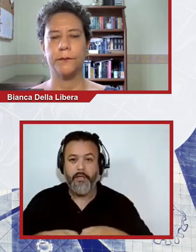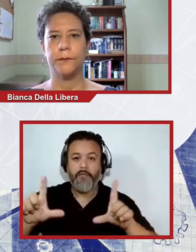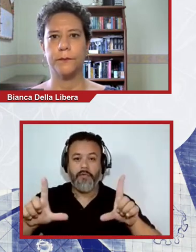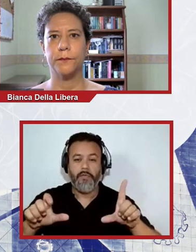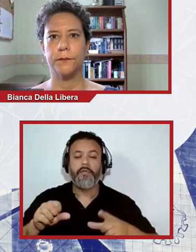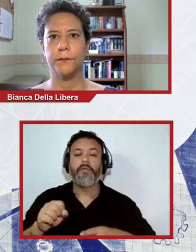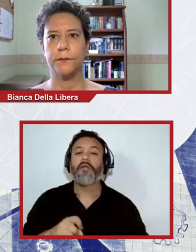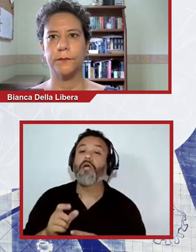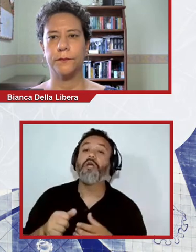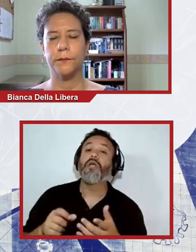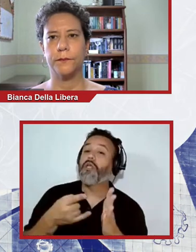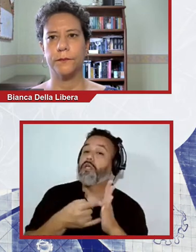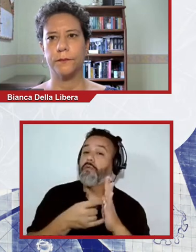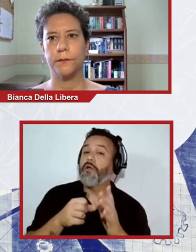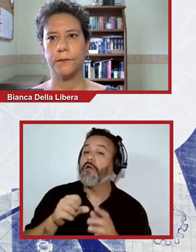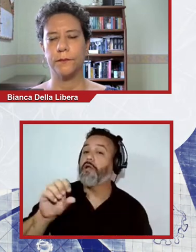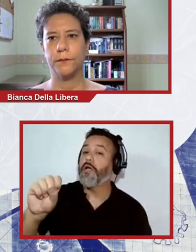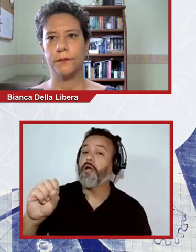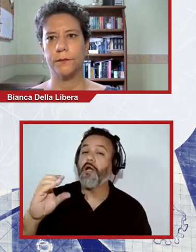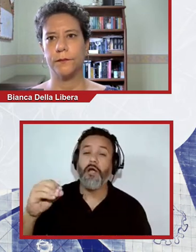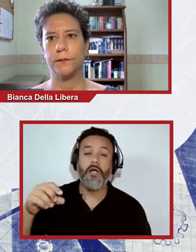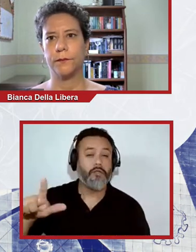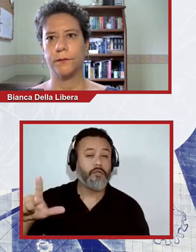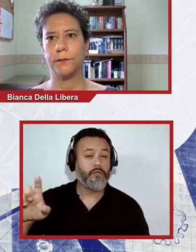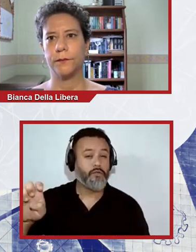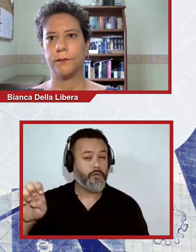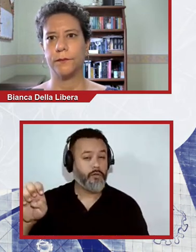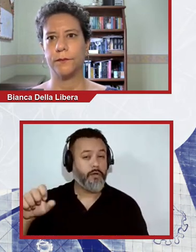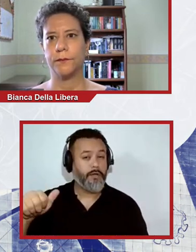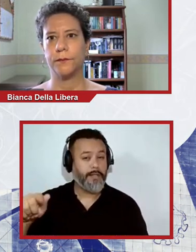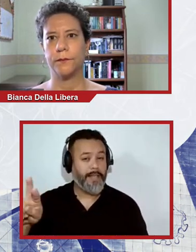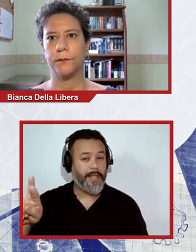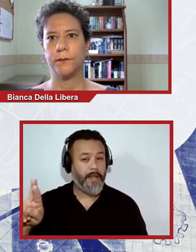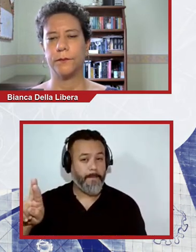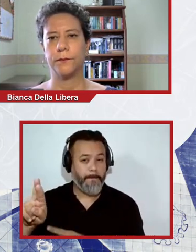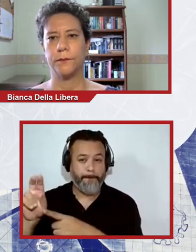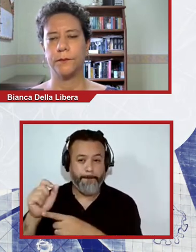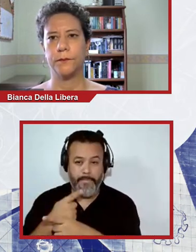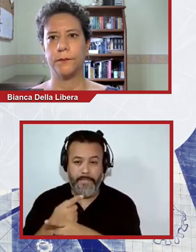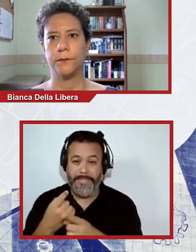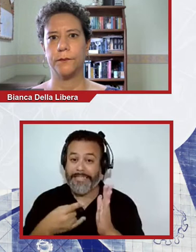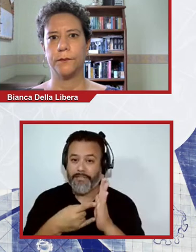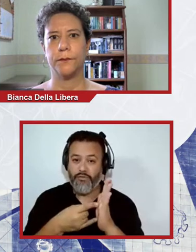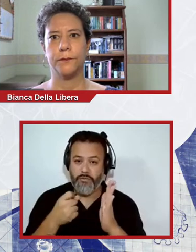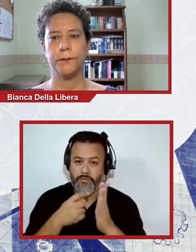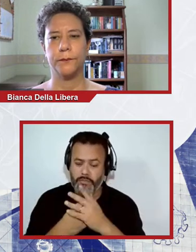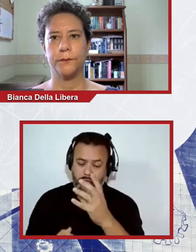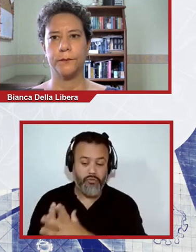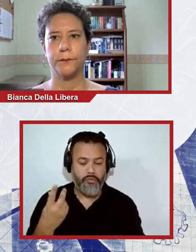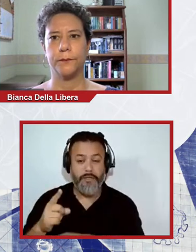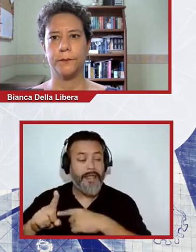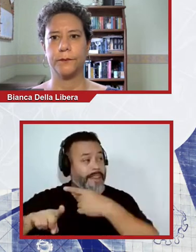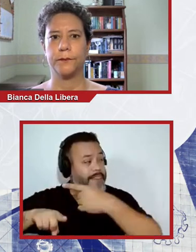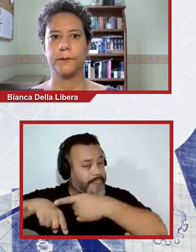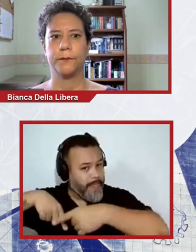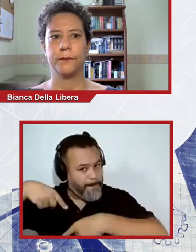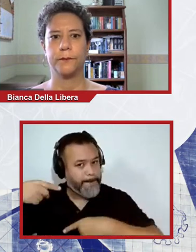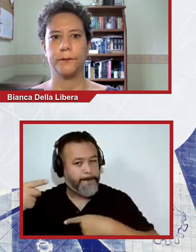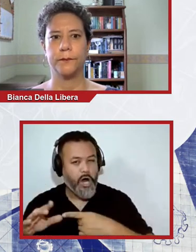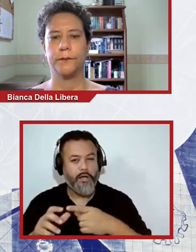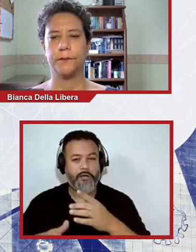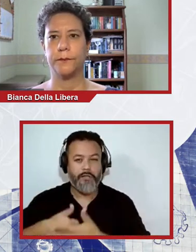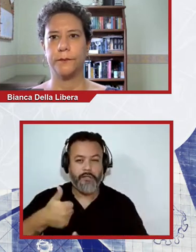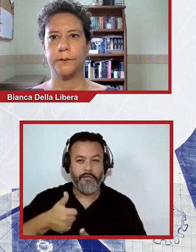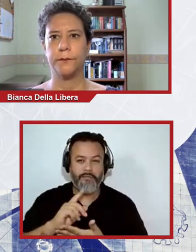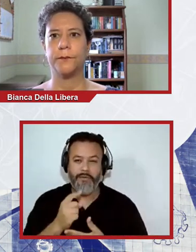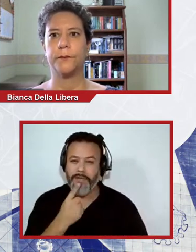E depois a gente começou a fazer um investimento na criação do que se tornou depois o primeiro sintetizador de voz